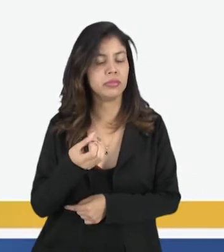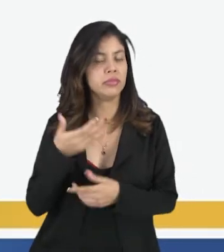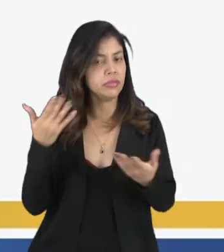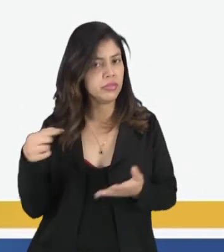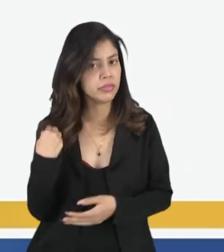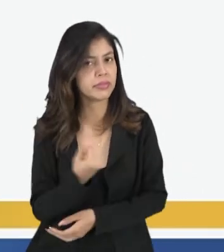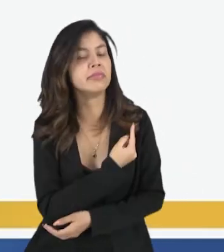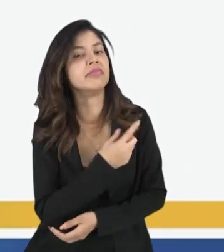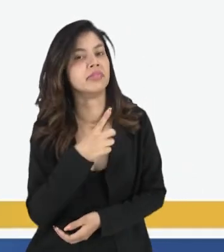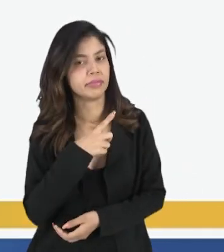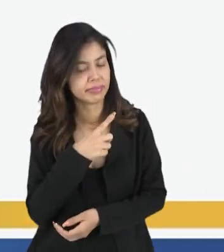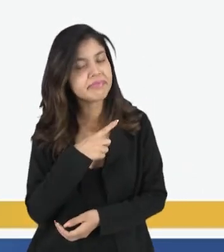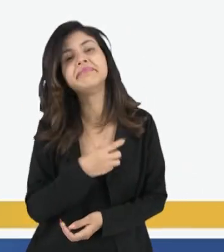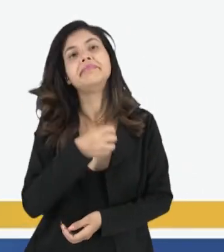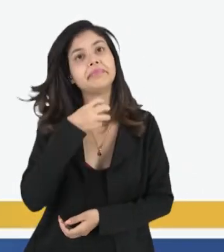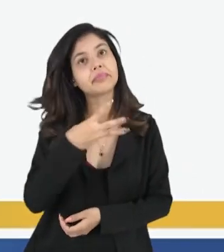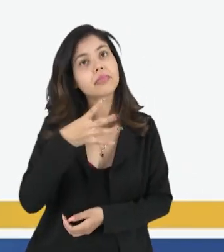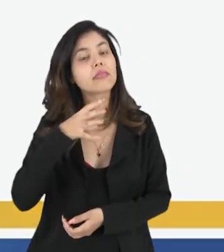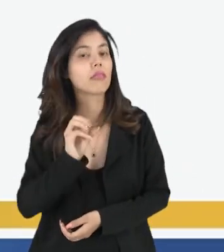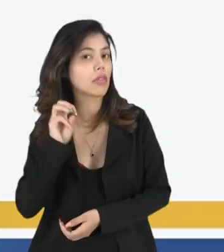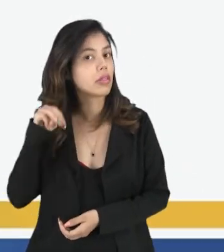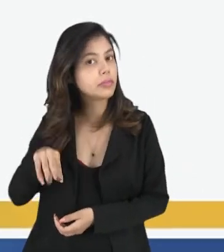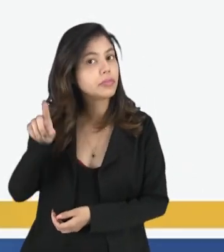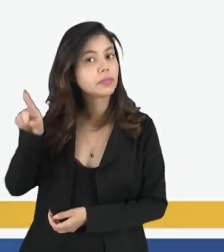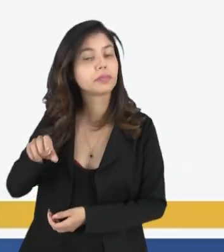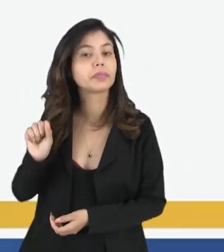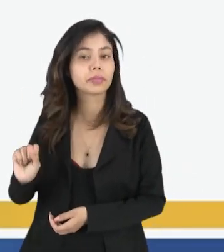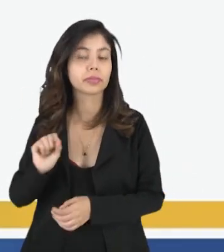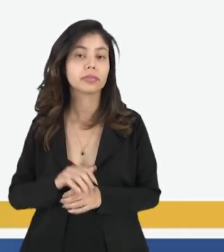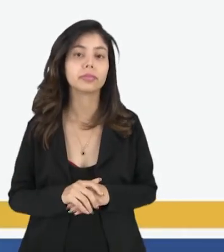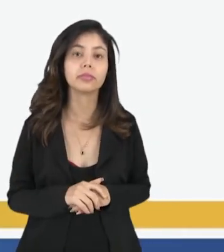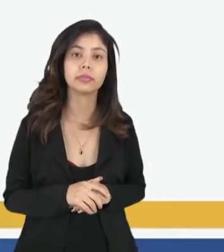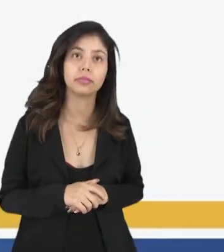vamos ter como resultado 30 metros por segundo.